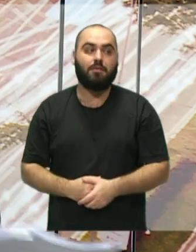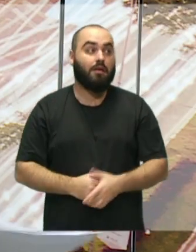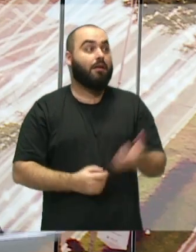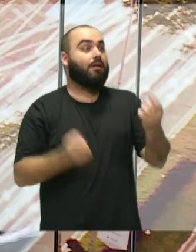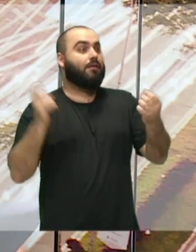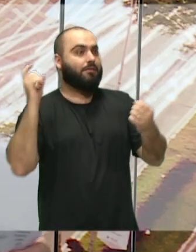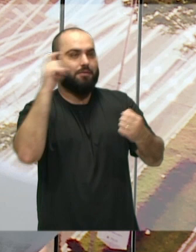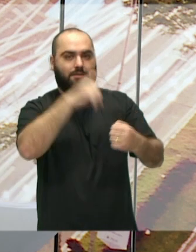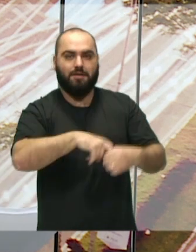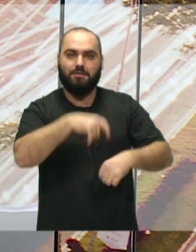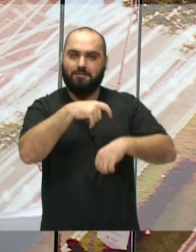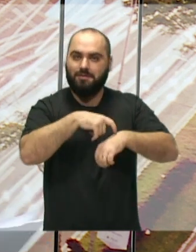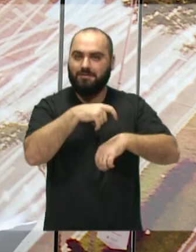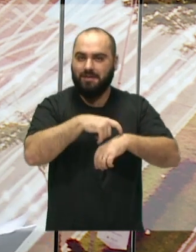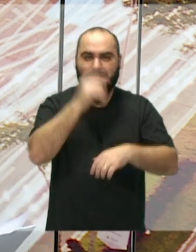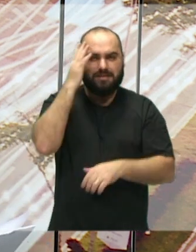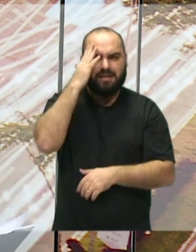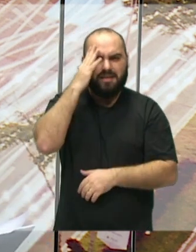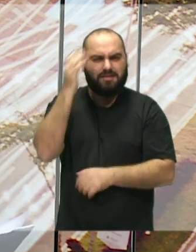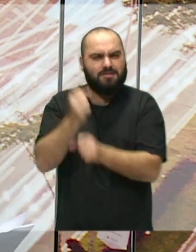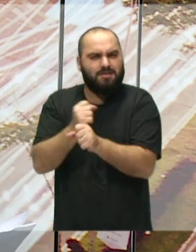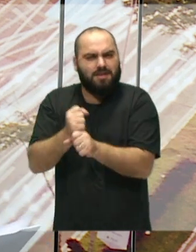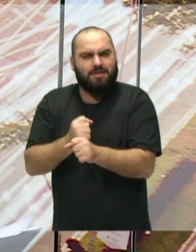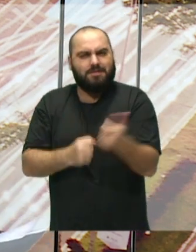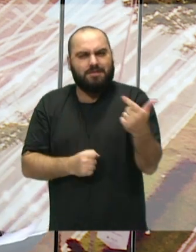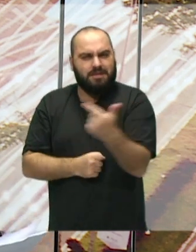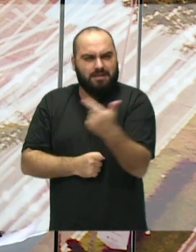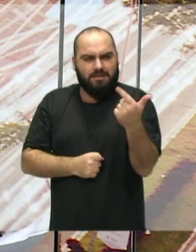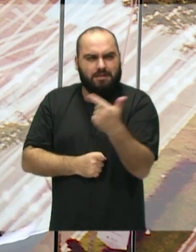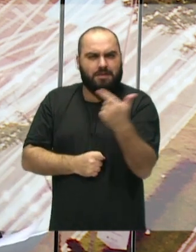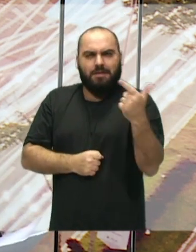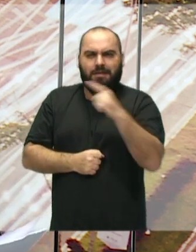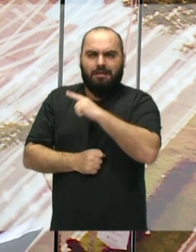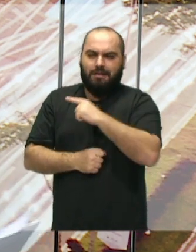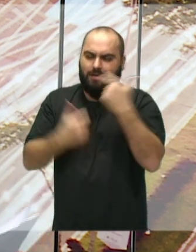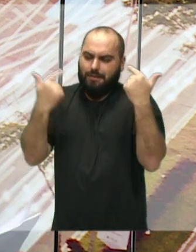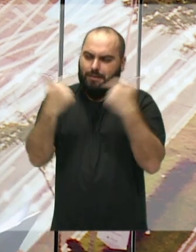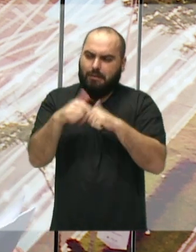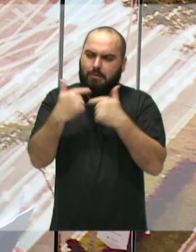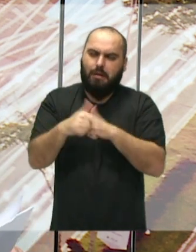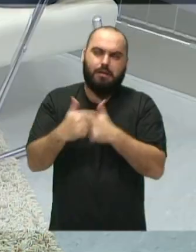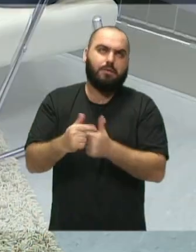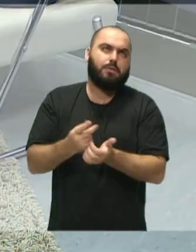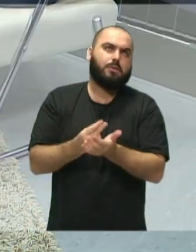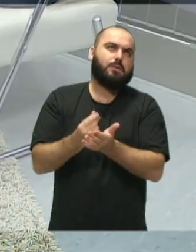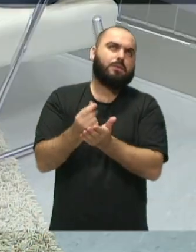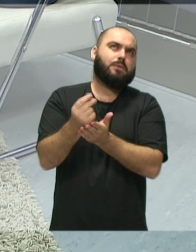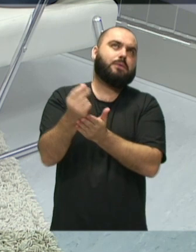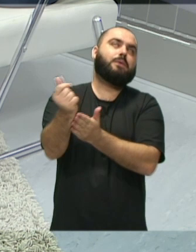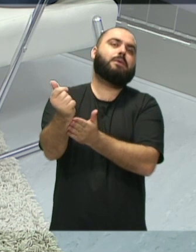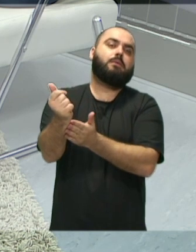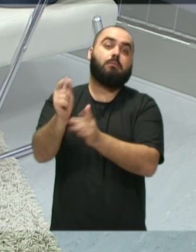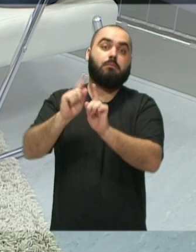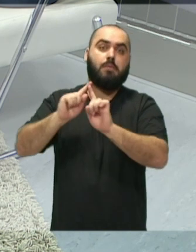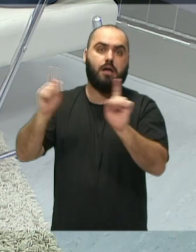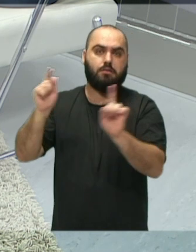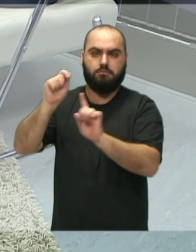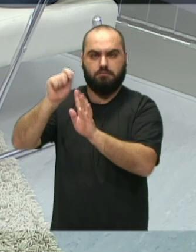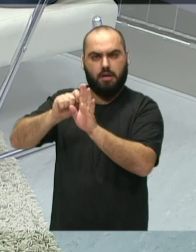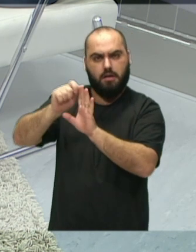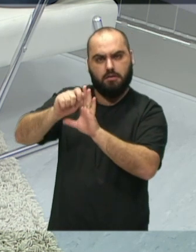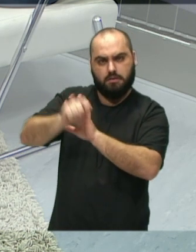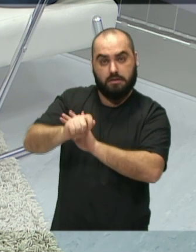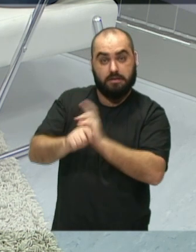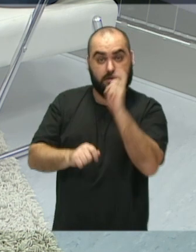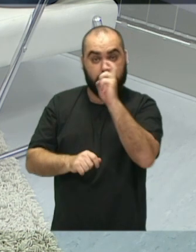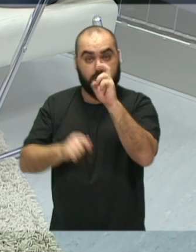né? 2022 ainda há um longo período de trabalho pela frente, mas esses poucos meses que a gente passou, né?